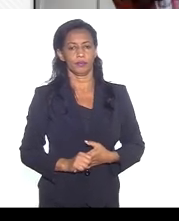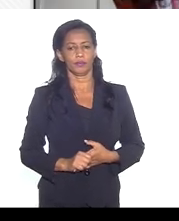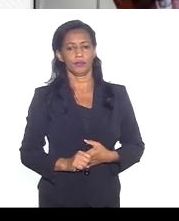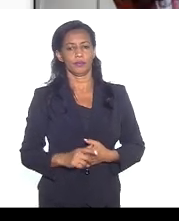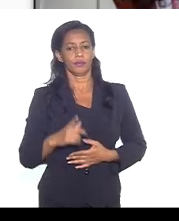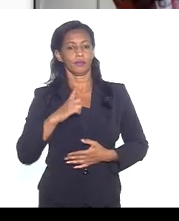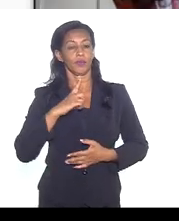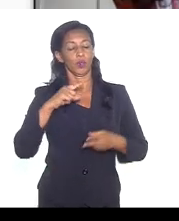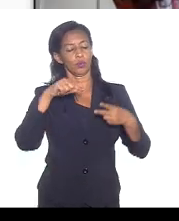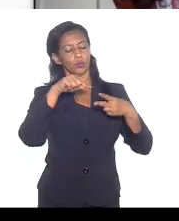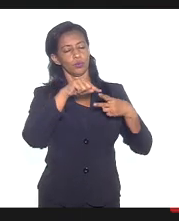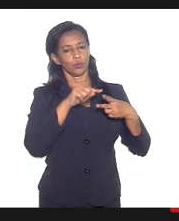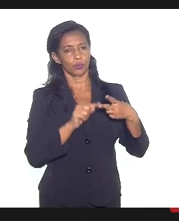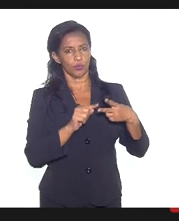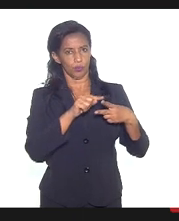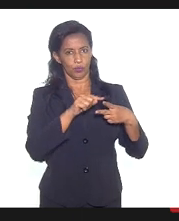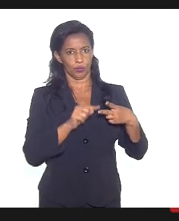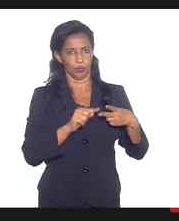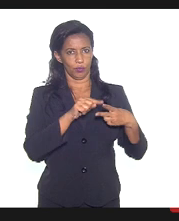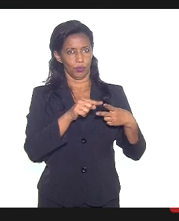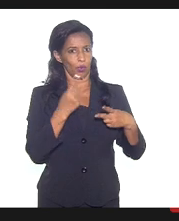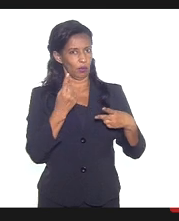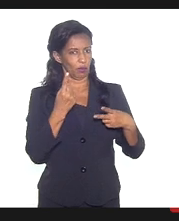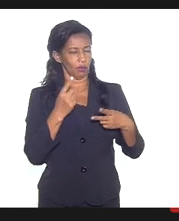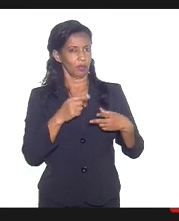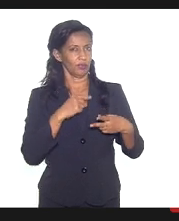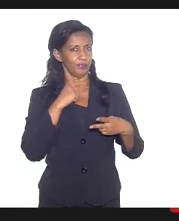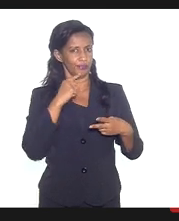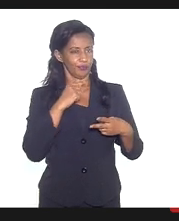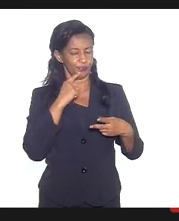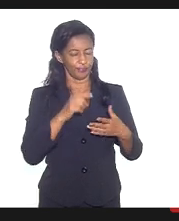Duas observações e uma questão.